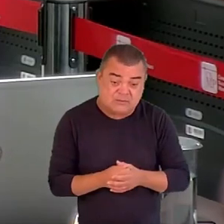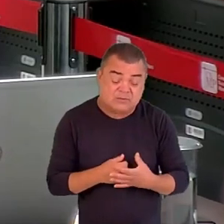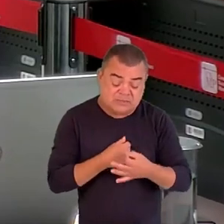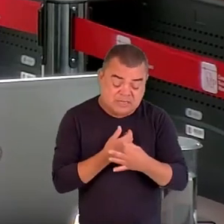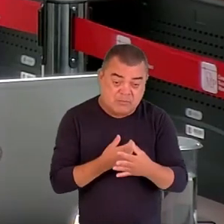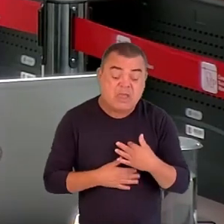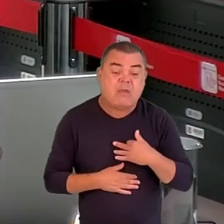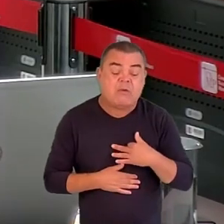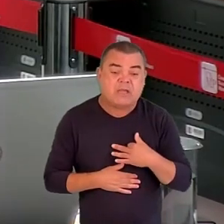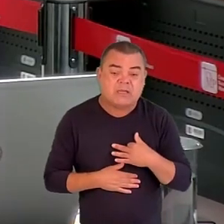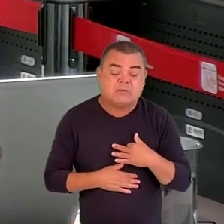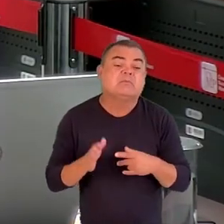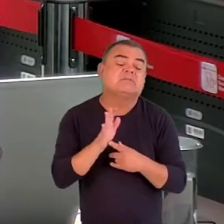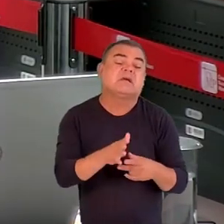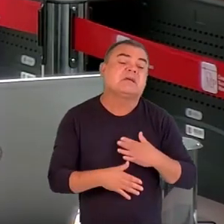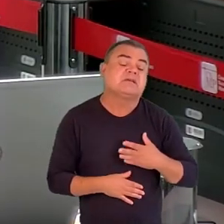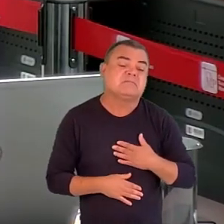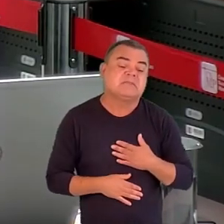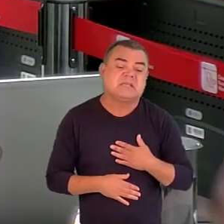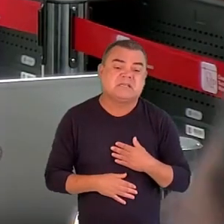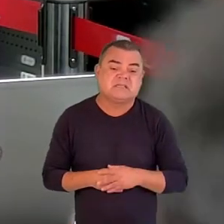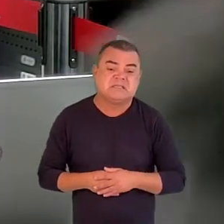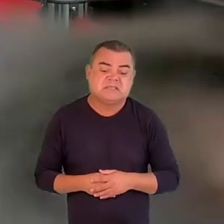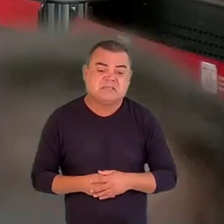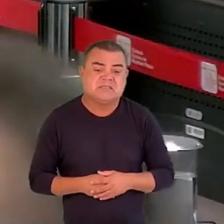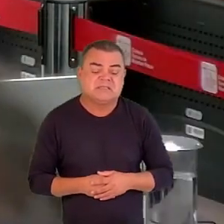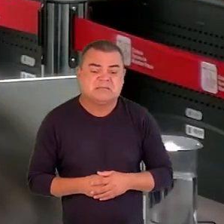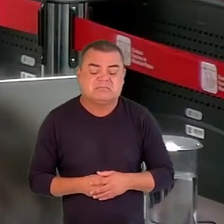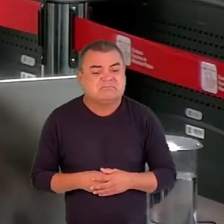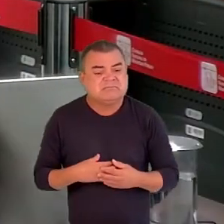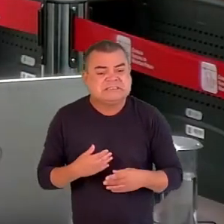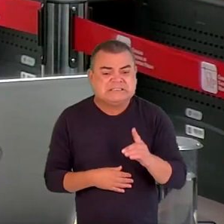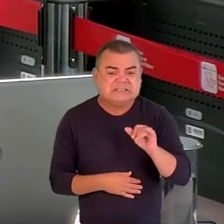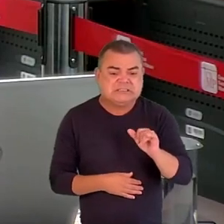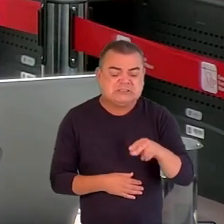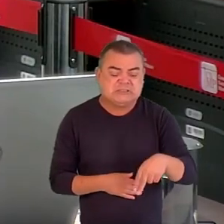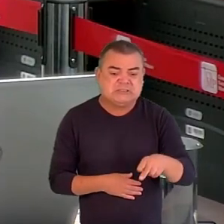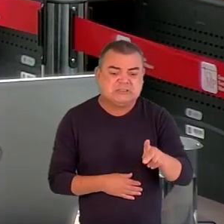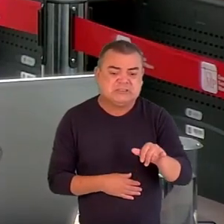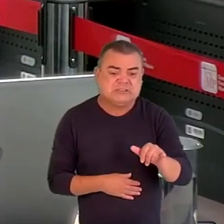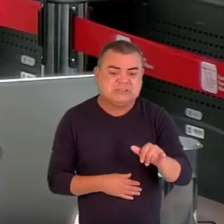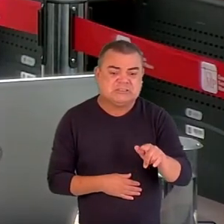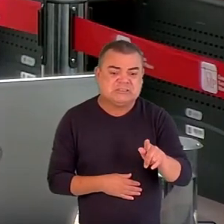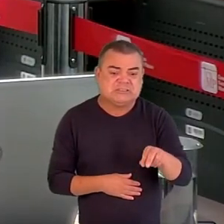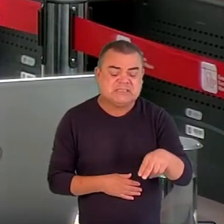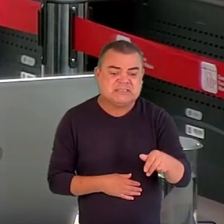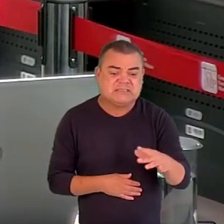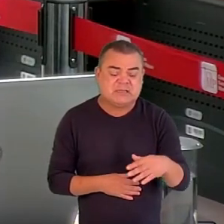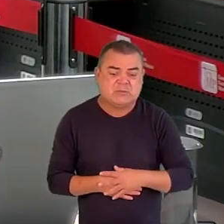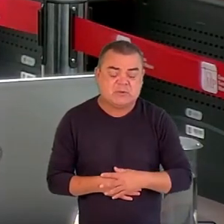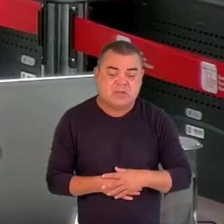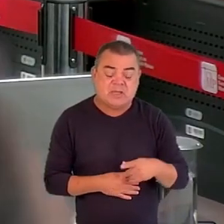indignação pelo que ocorreu, a minha solidariedade à ministra, porque ali não foi